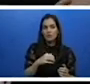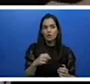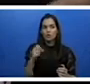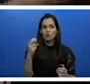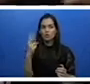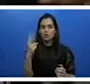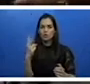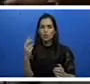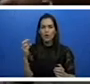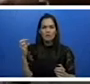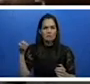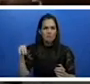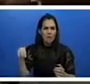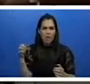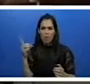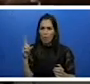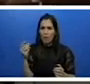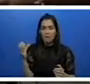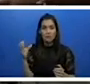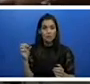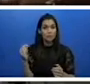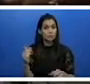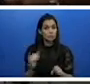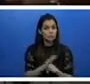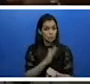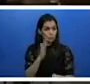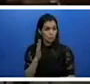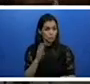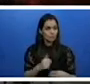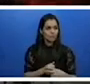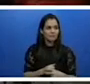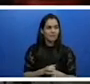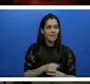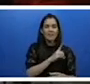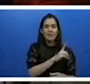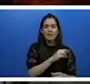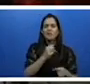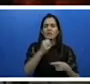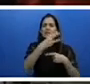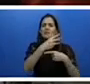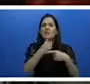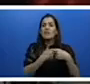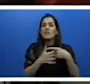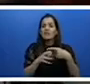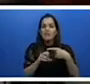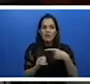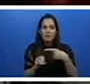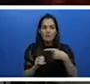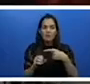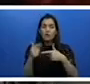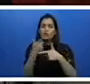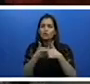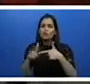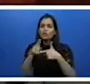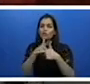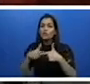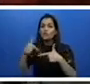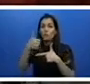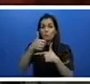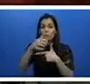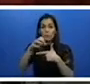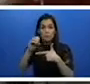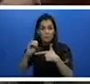inteiros. 3 décimos de 1 centímetro, ou seja, dividi por 10 e peguei